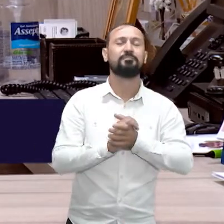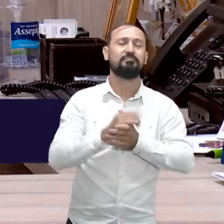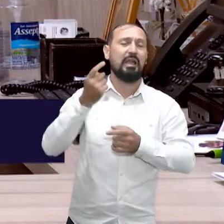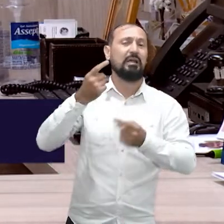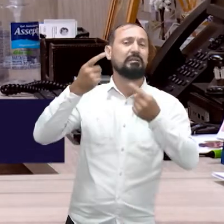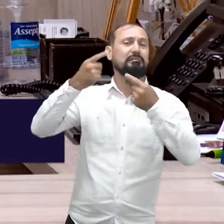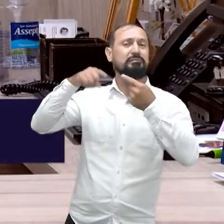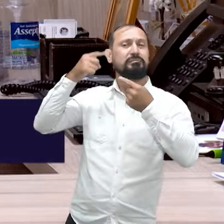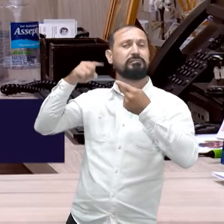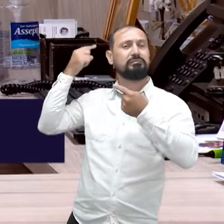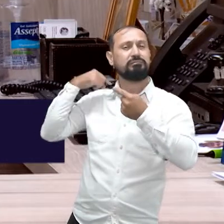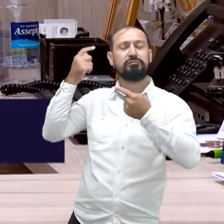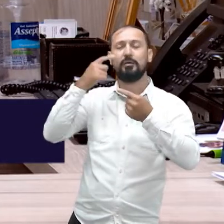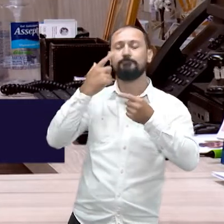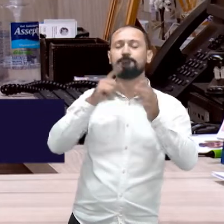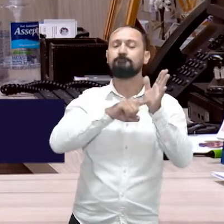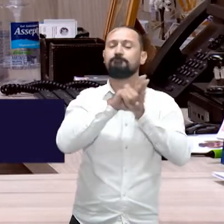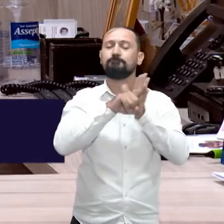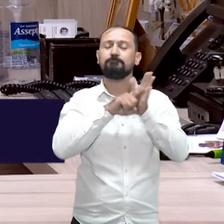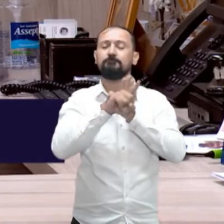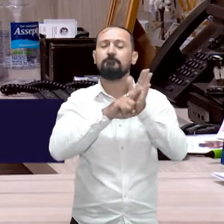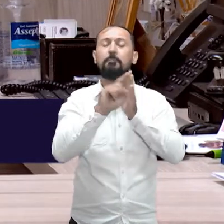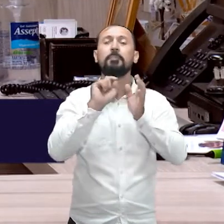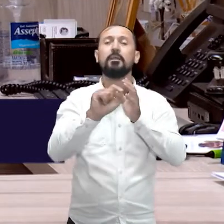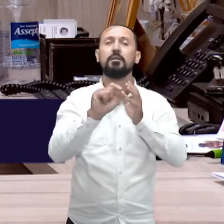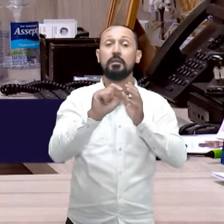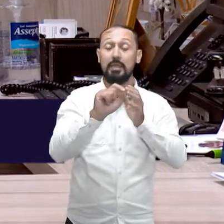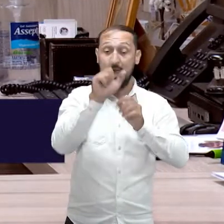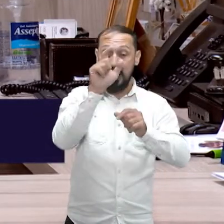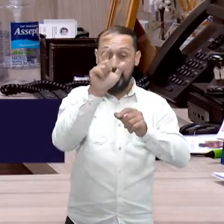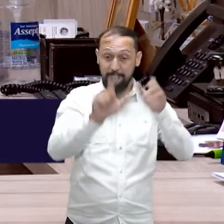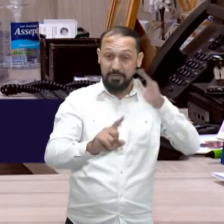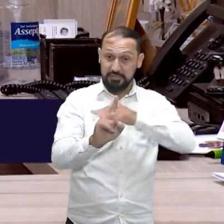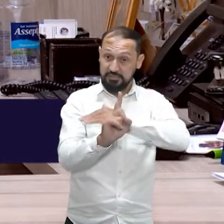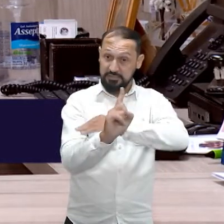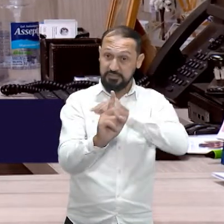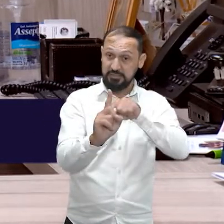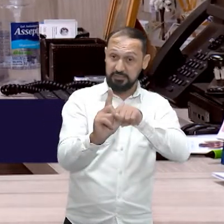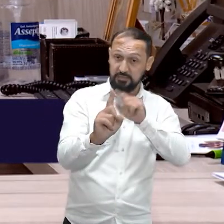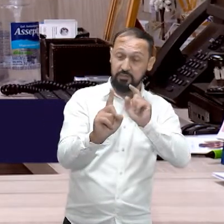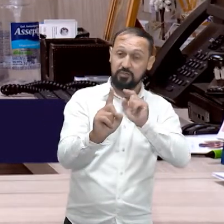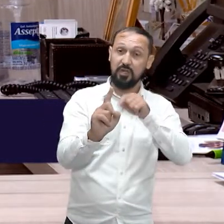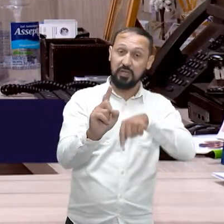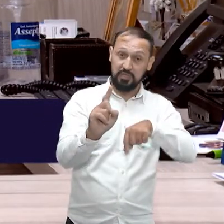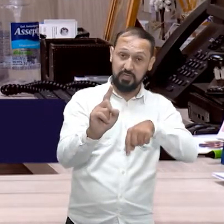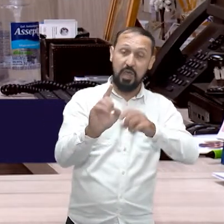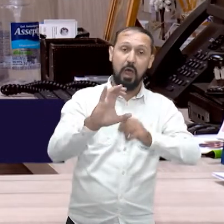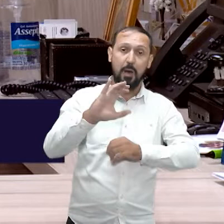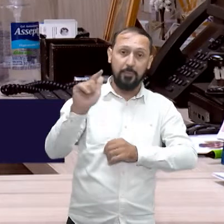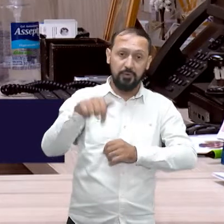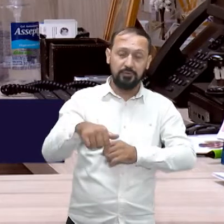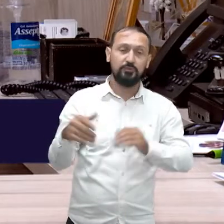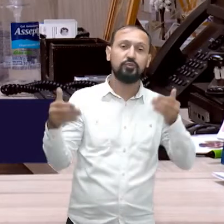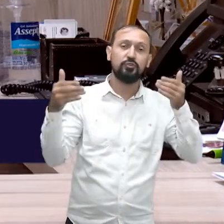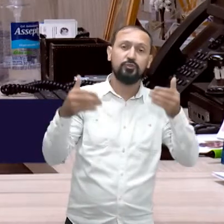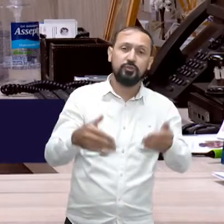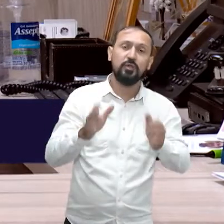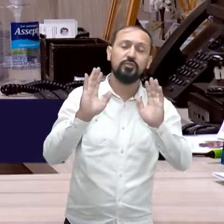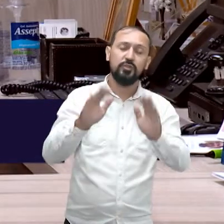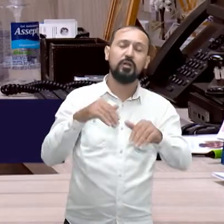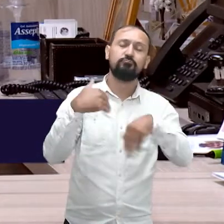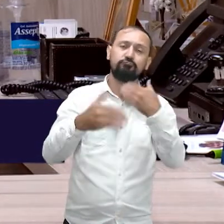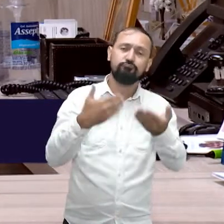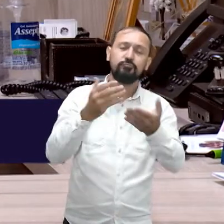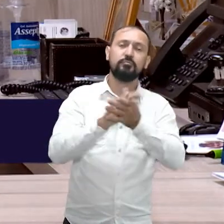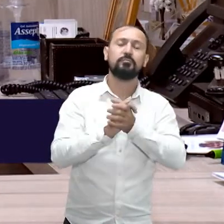corpo. Portanto, isso lá atrás, identificado que a maior parte dos pacientes chegavam até a